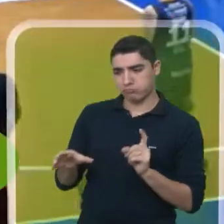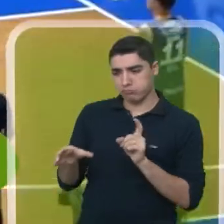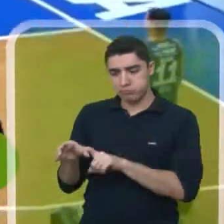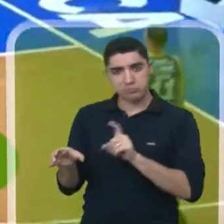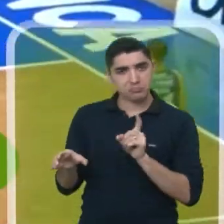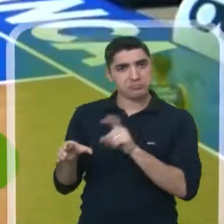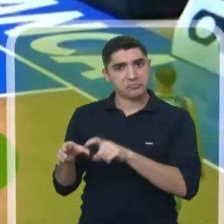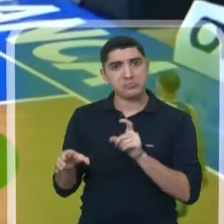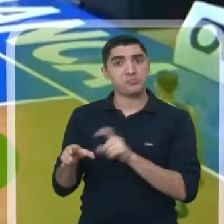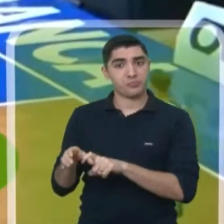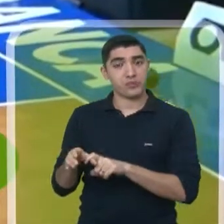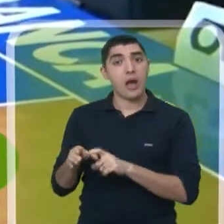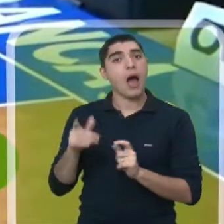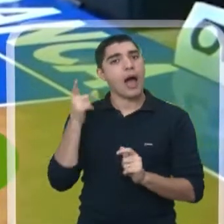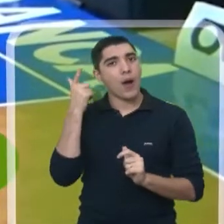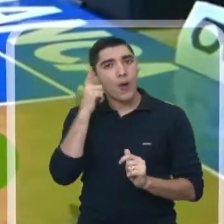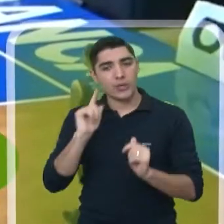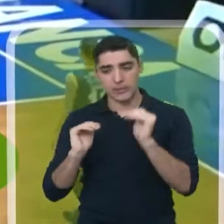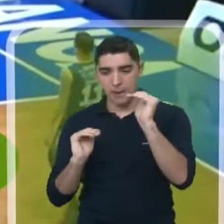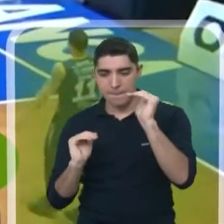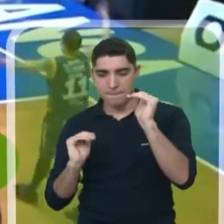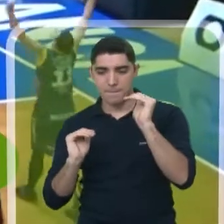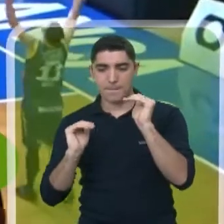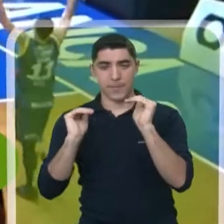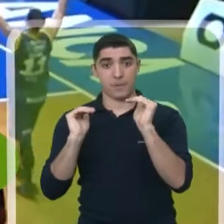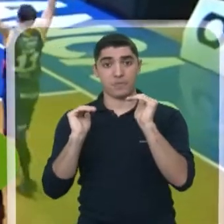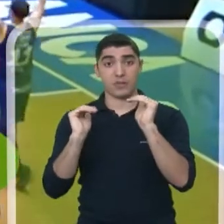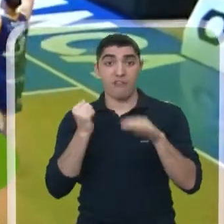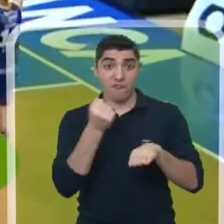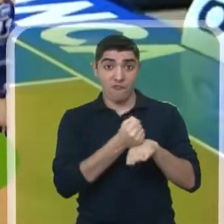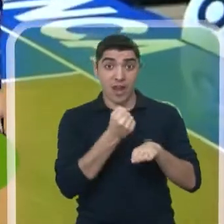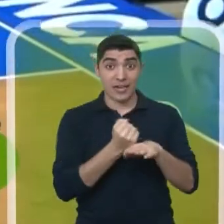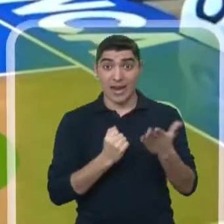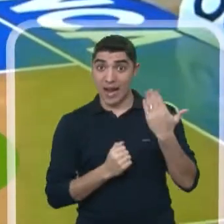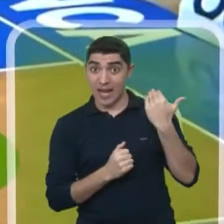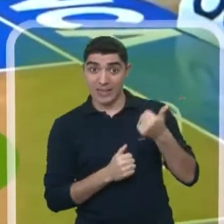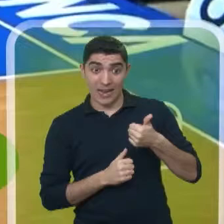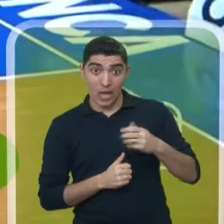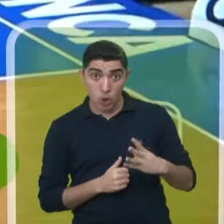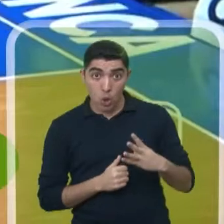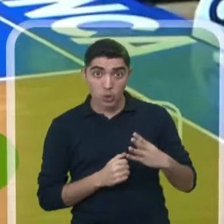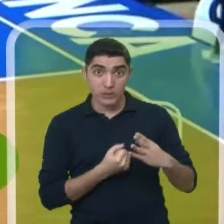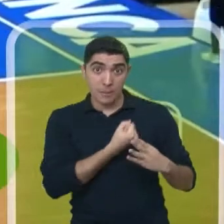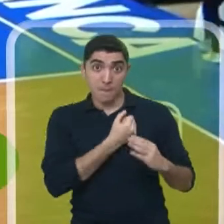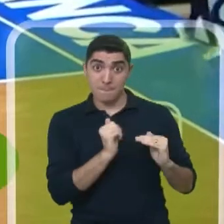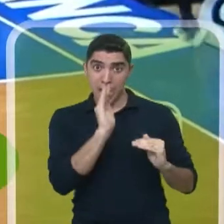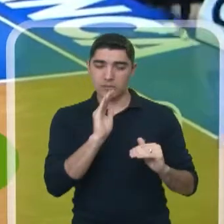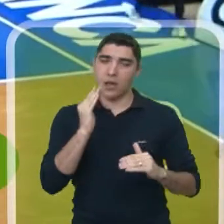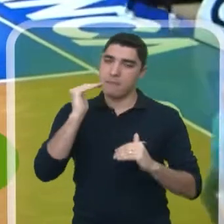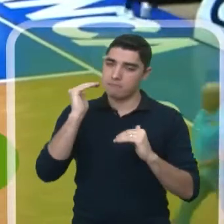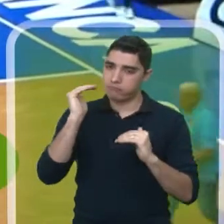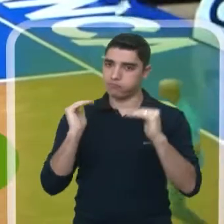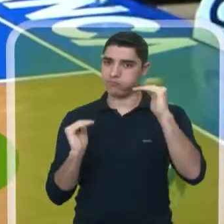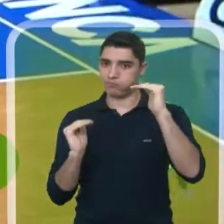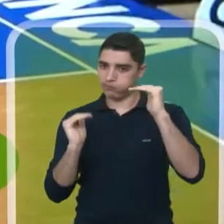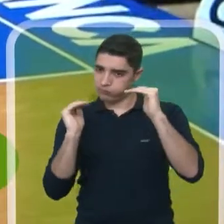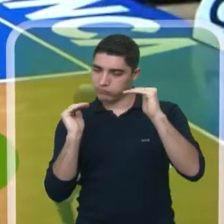Basquete, o que ajudou a cair a diferença francana, que chegou a ser de 14 para 6, fechando o primeiro tempo